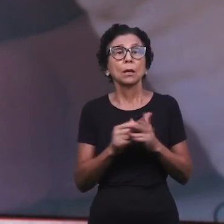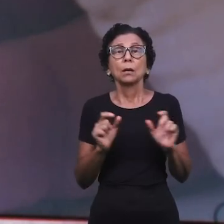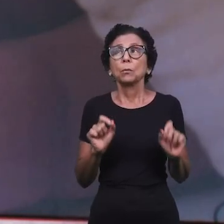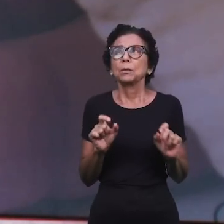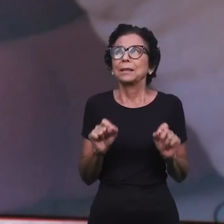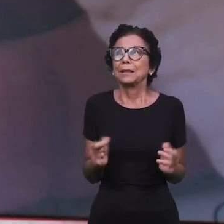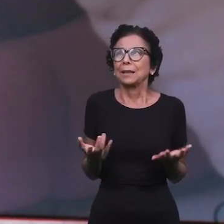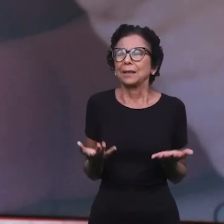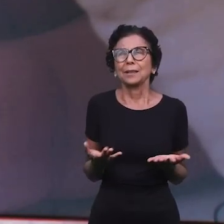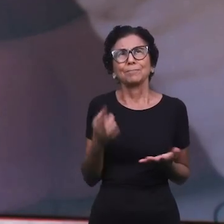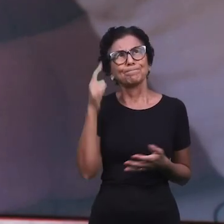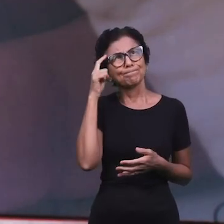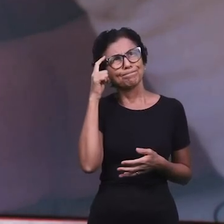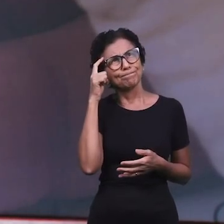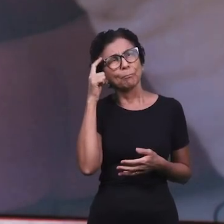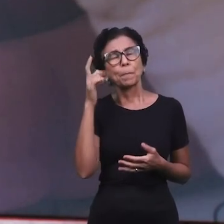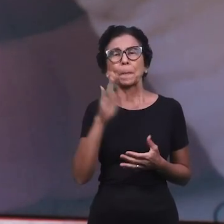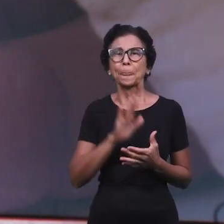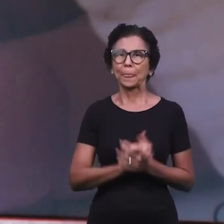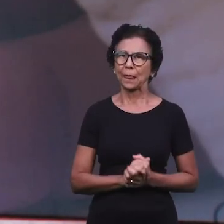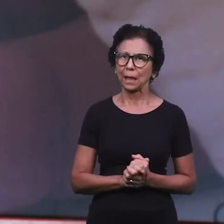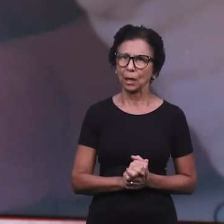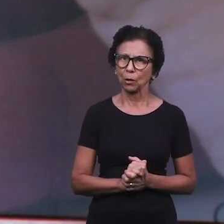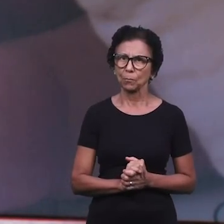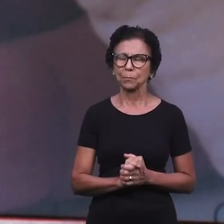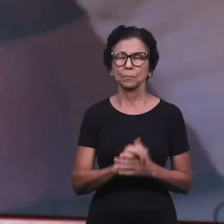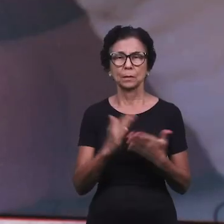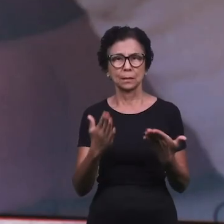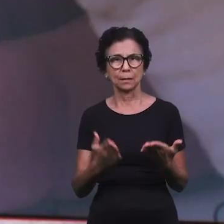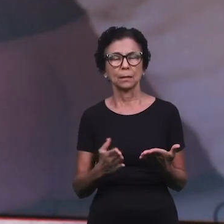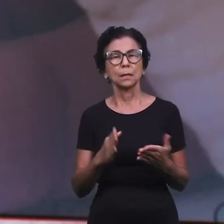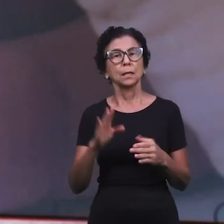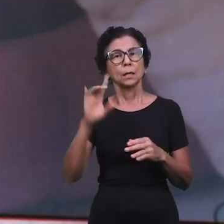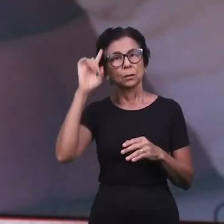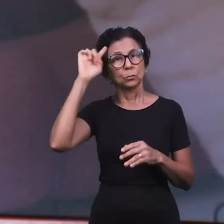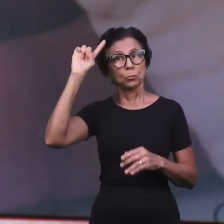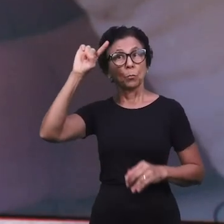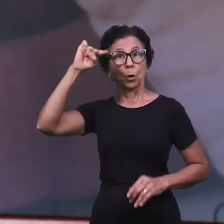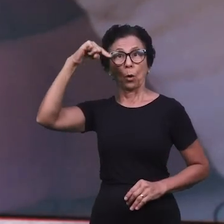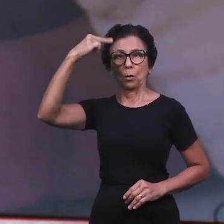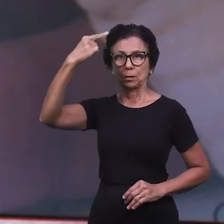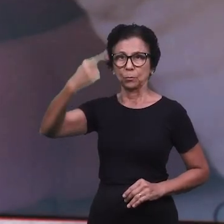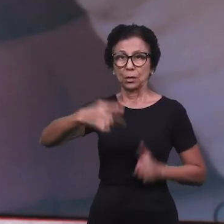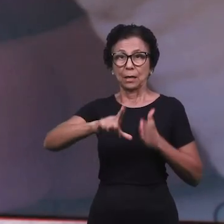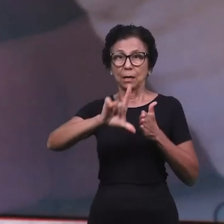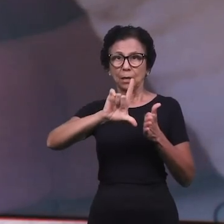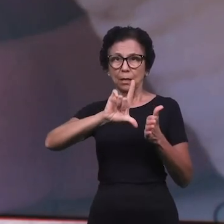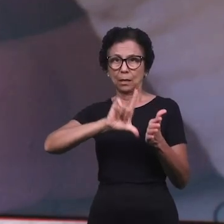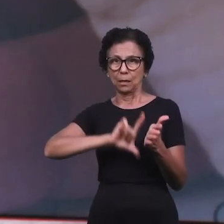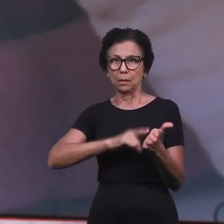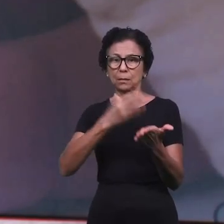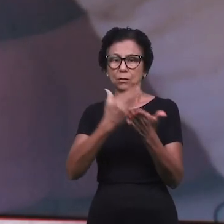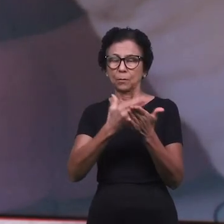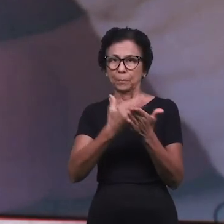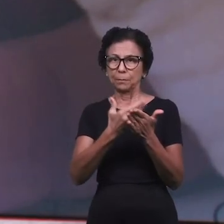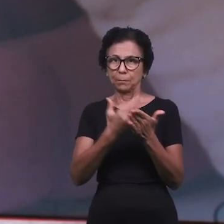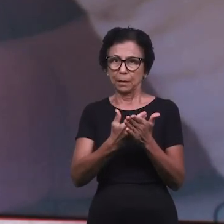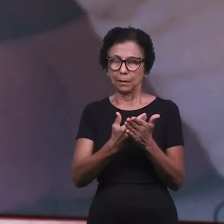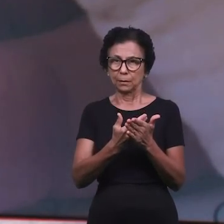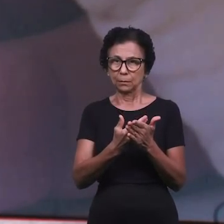última tarefa de estudos é você preparar a sessão de estudos do dia seguinte, tá? Guarda essa dica aí.